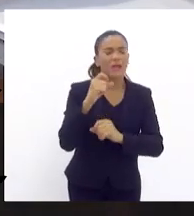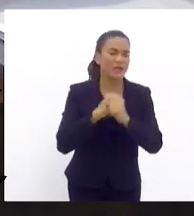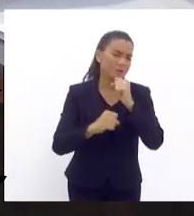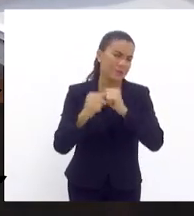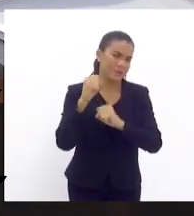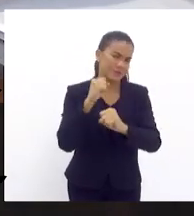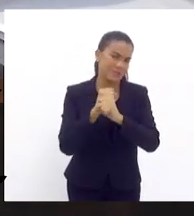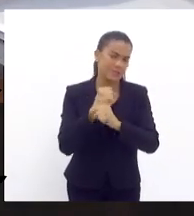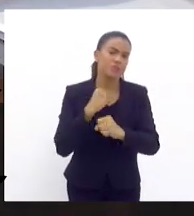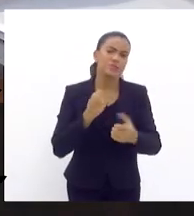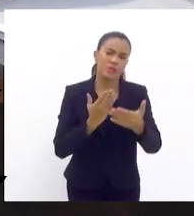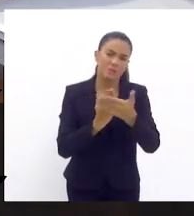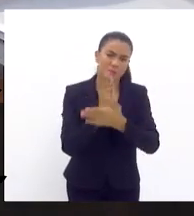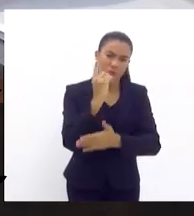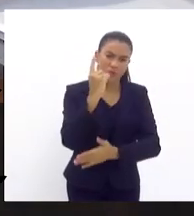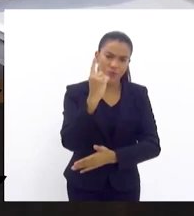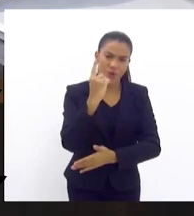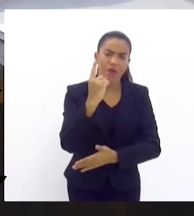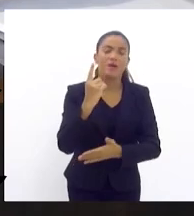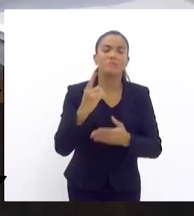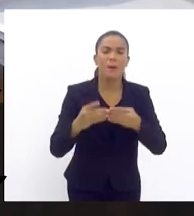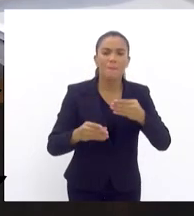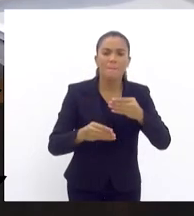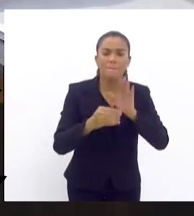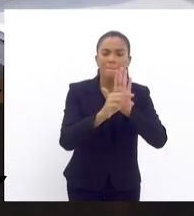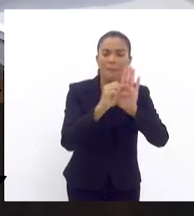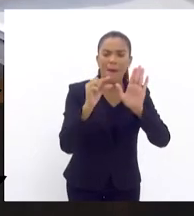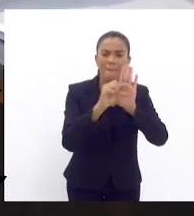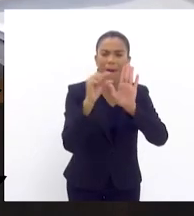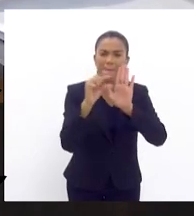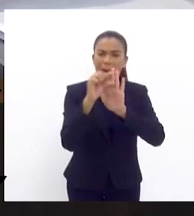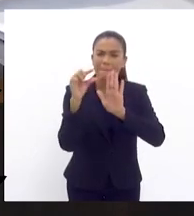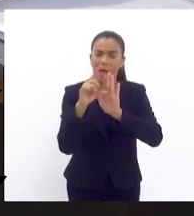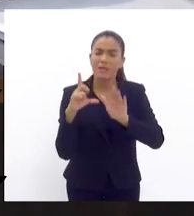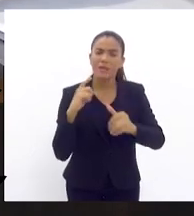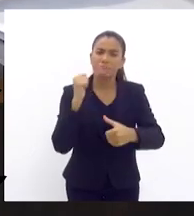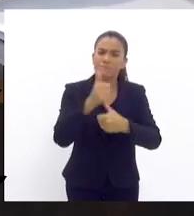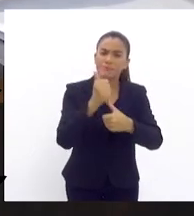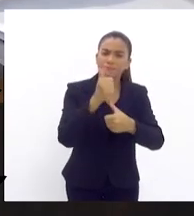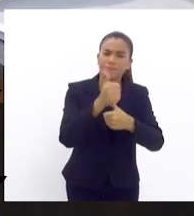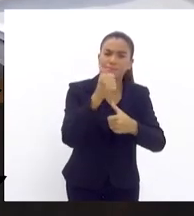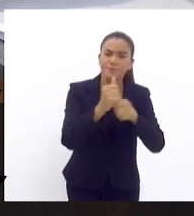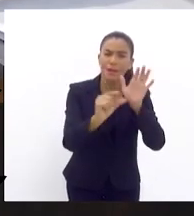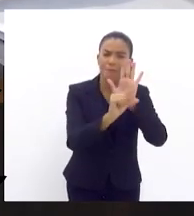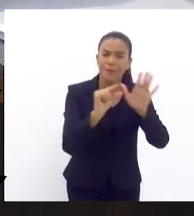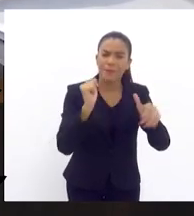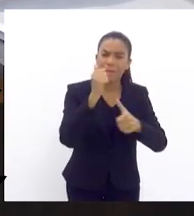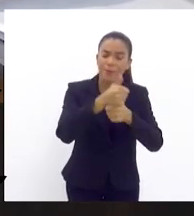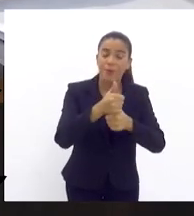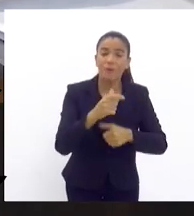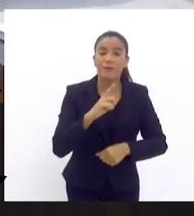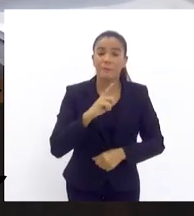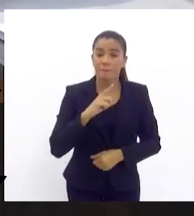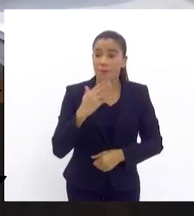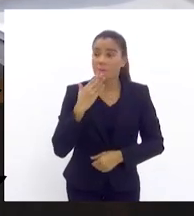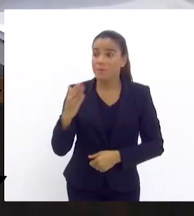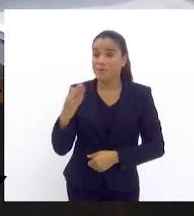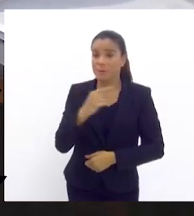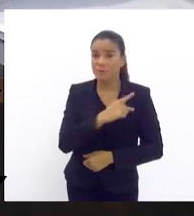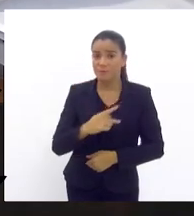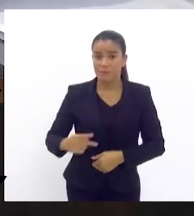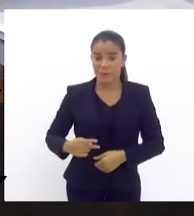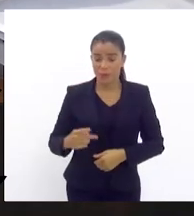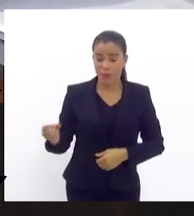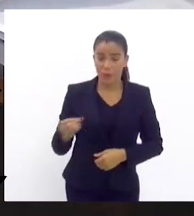já votou em primeira, recebeu as emendas, já existe um substitutivo. Eu já solicitei o presidente atual da casa, que é